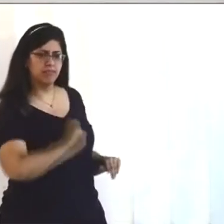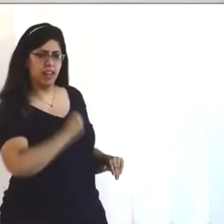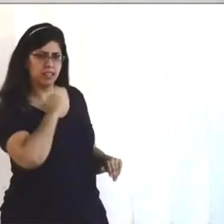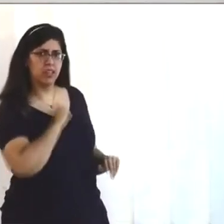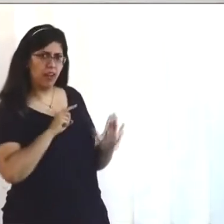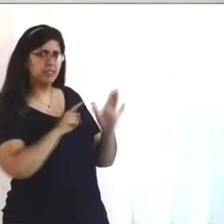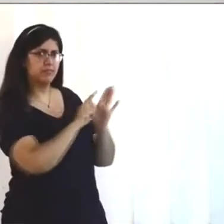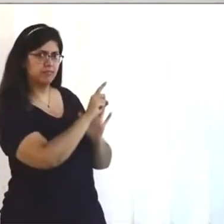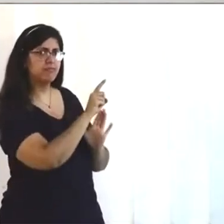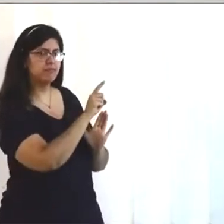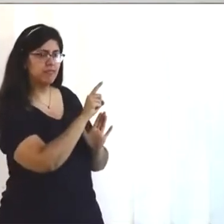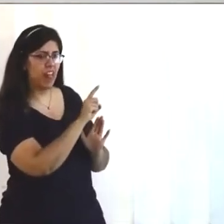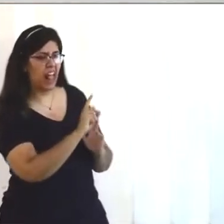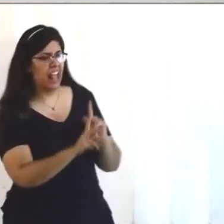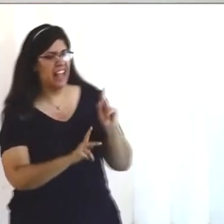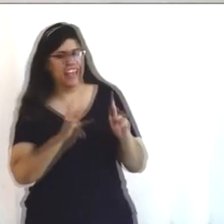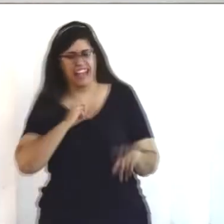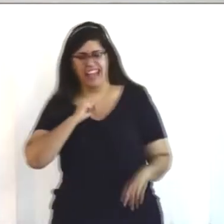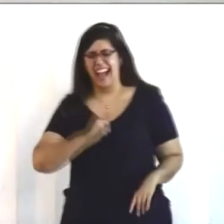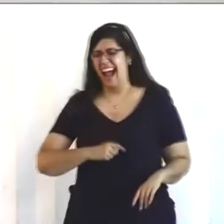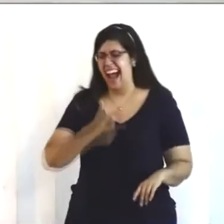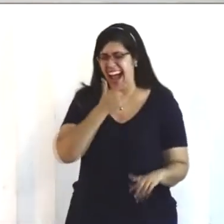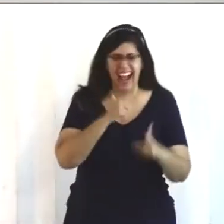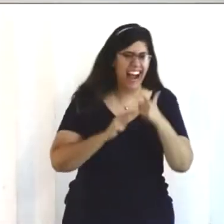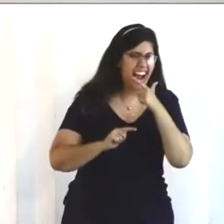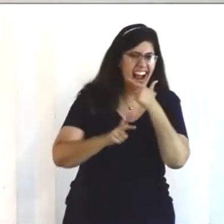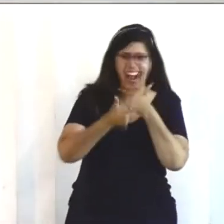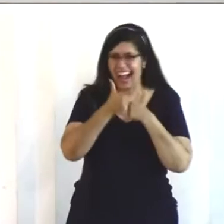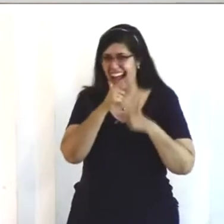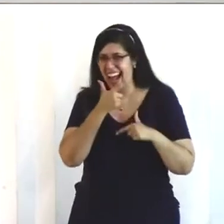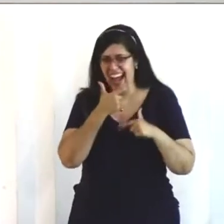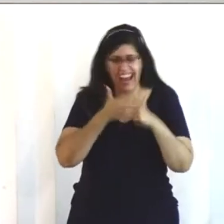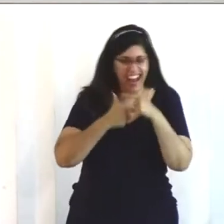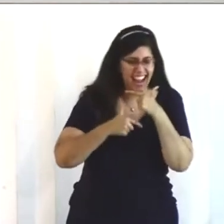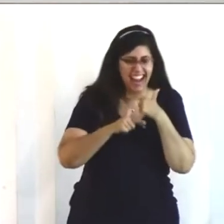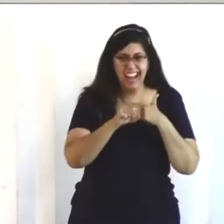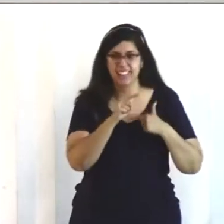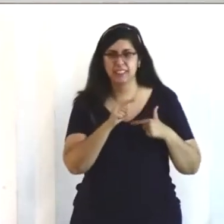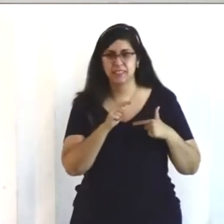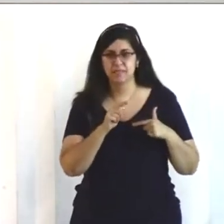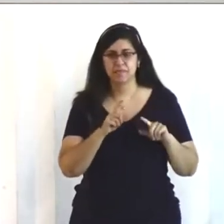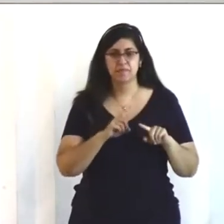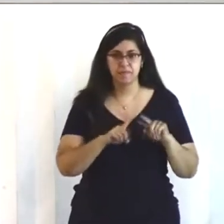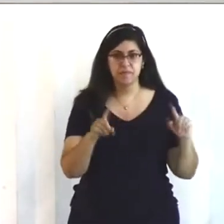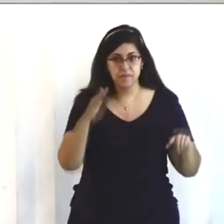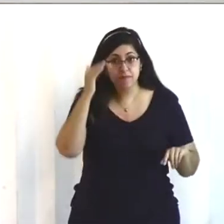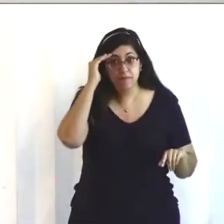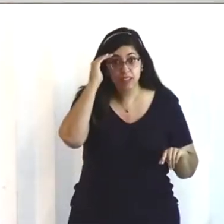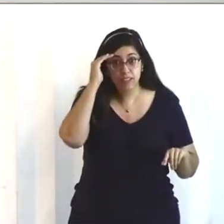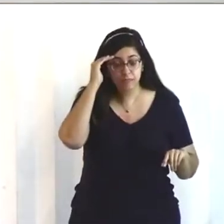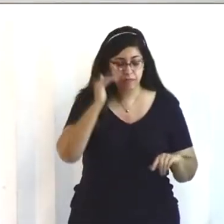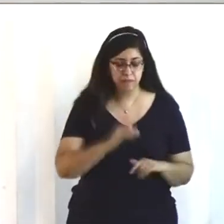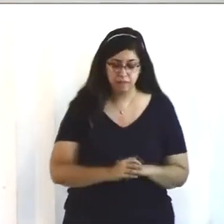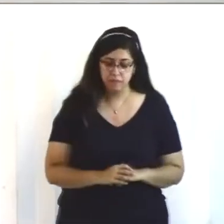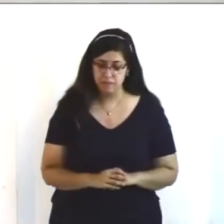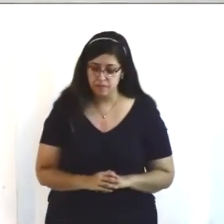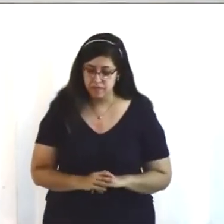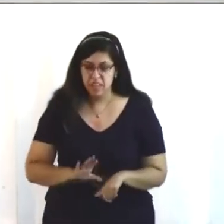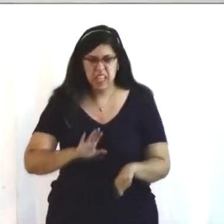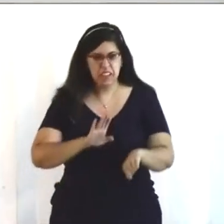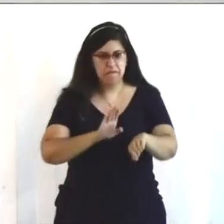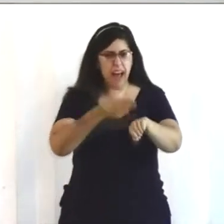logo depois, até que veio a última praga, a pior de todas, a dos primogênitos. E é quando ele diz, vão,